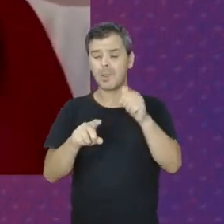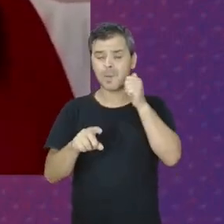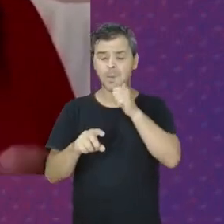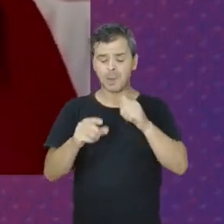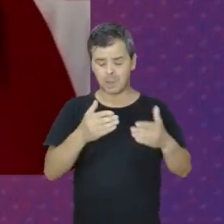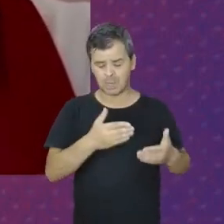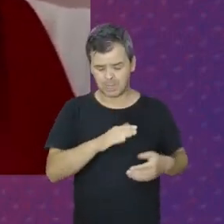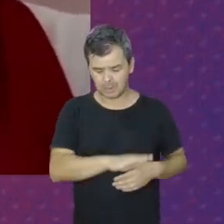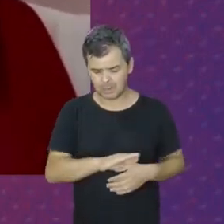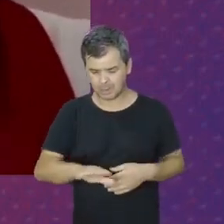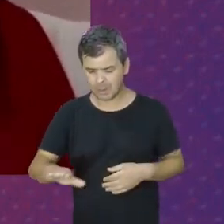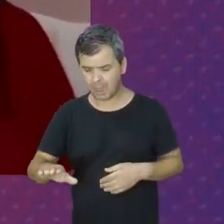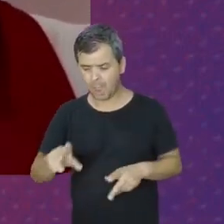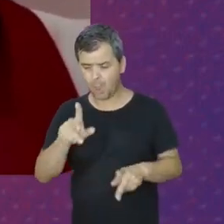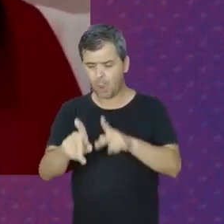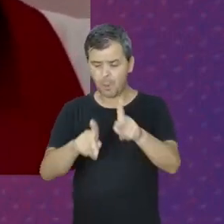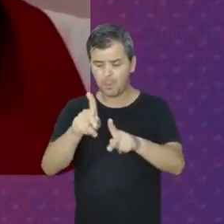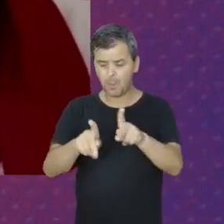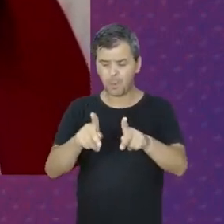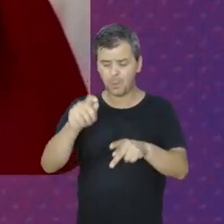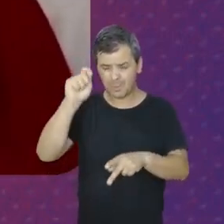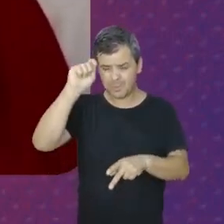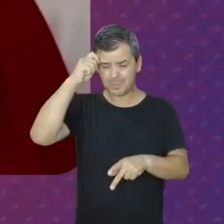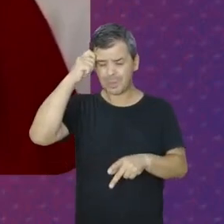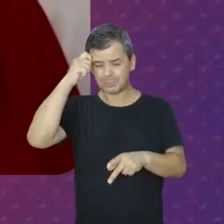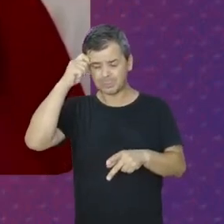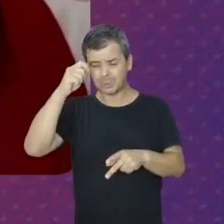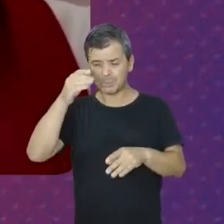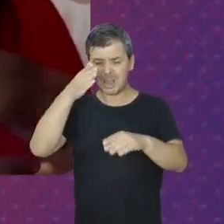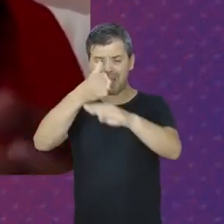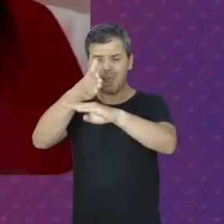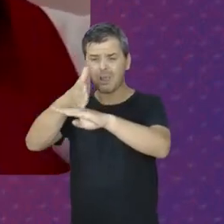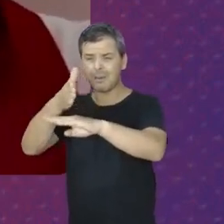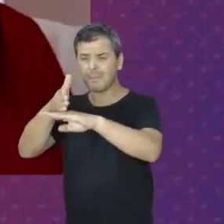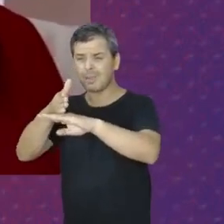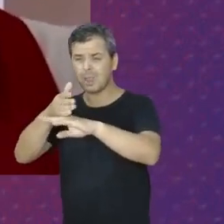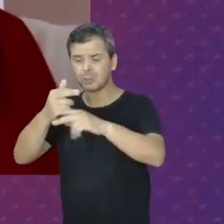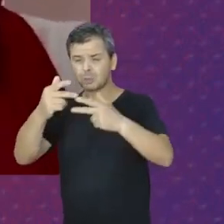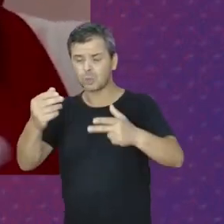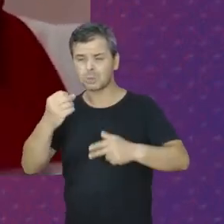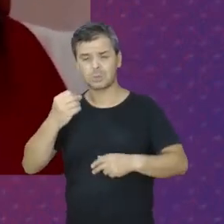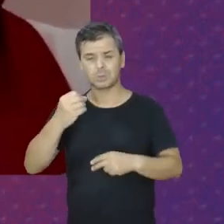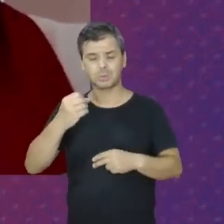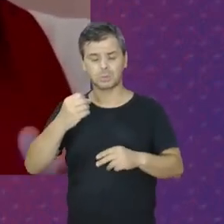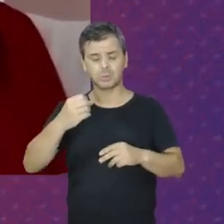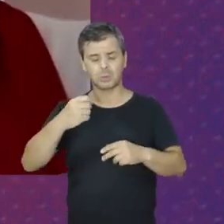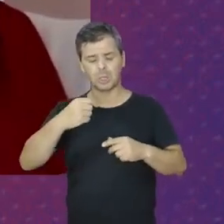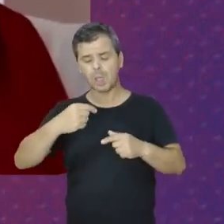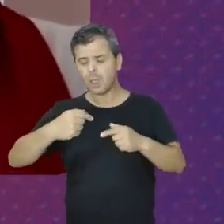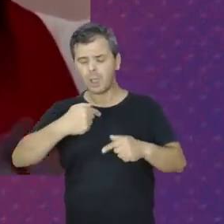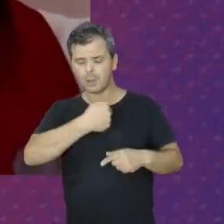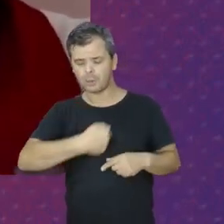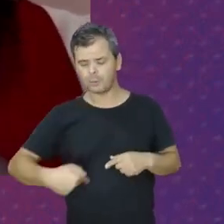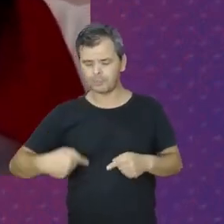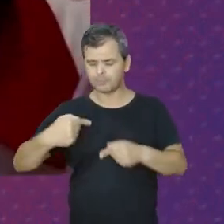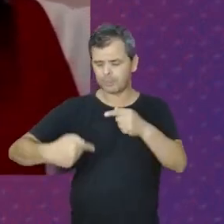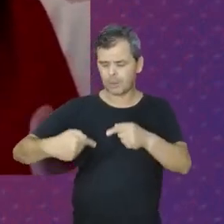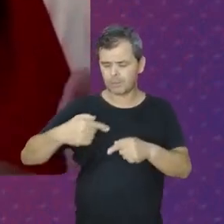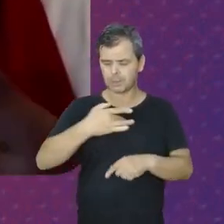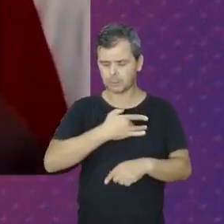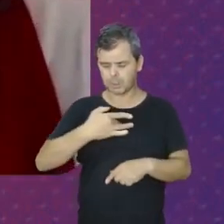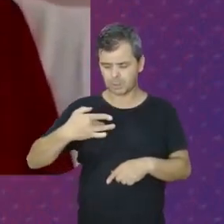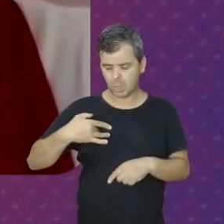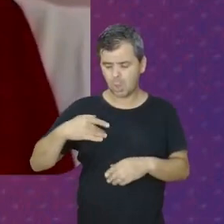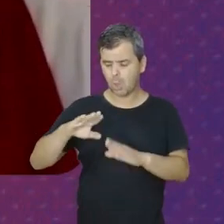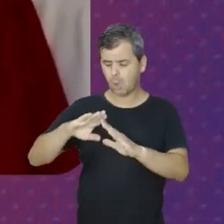crianças, a população negra em geral, pudesse ter acesso aos bens públicos, a educação, a escola, nós